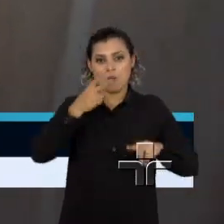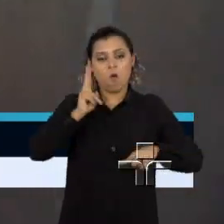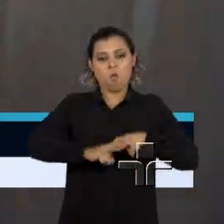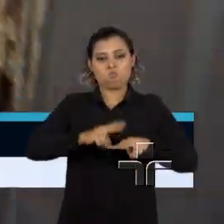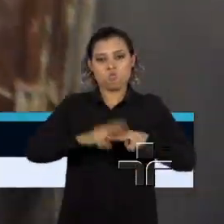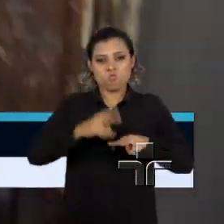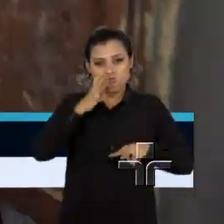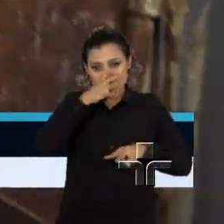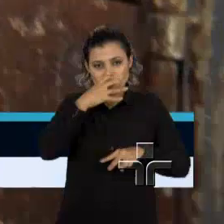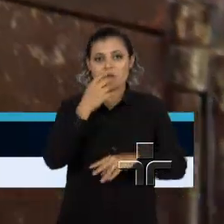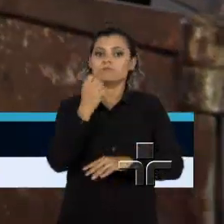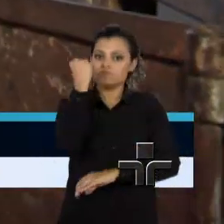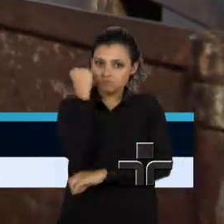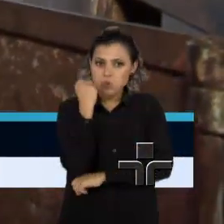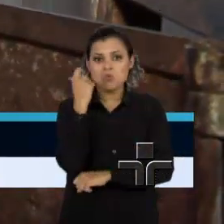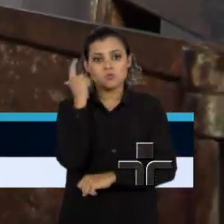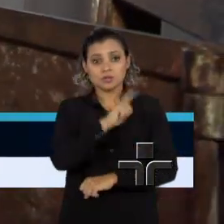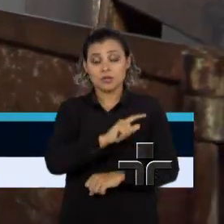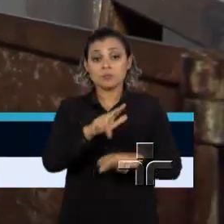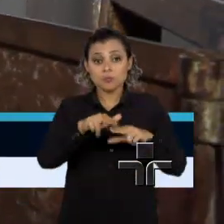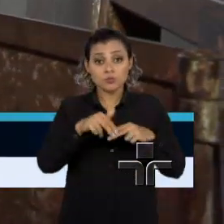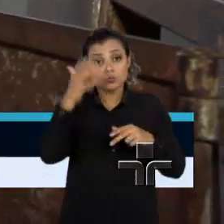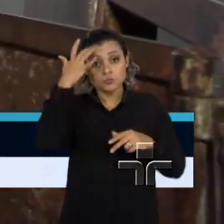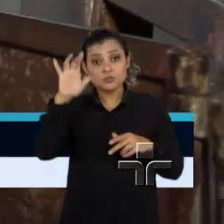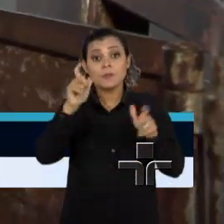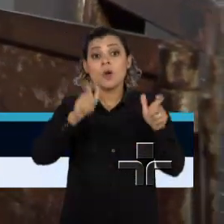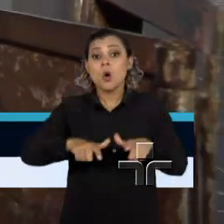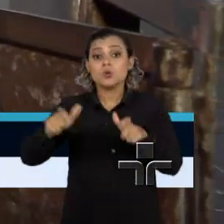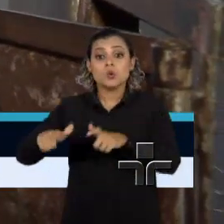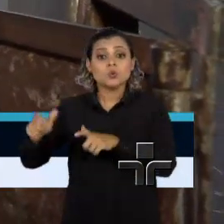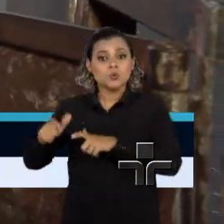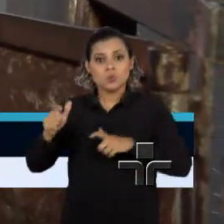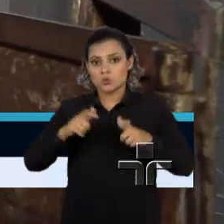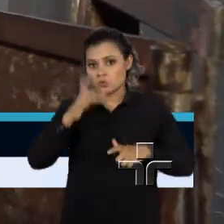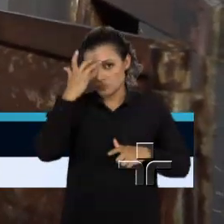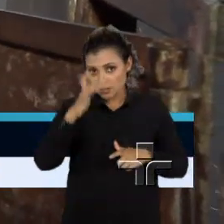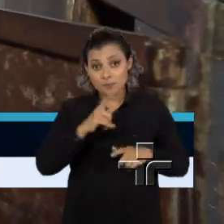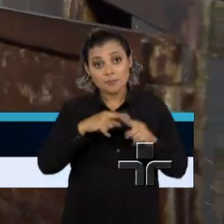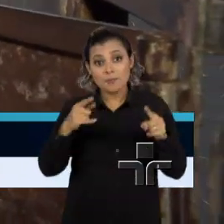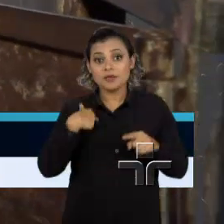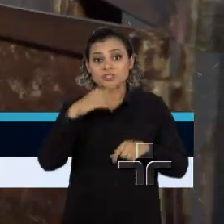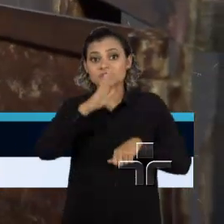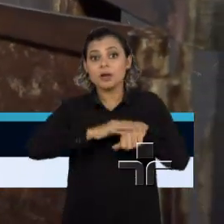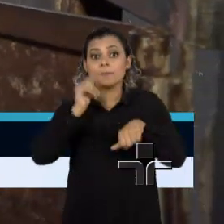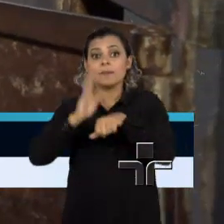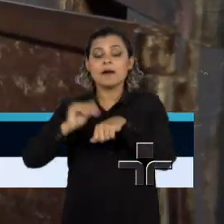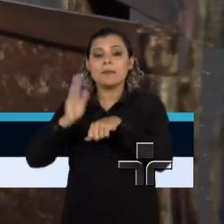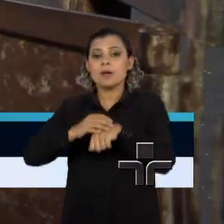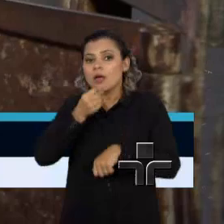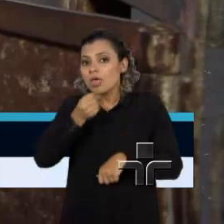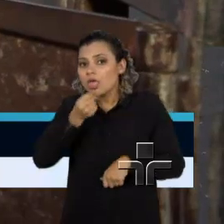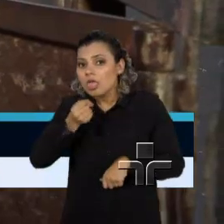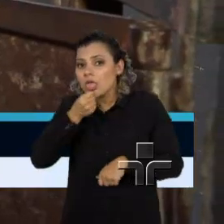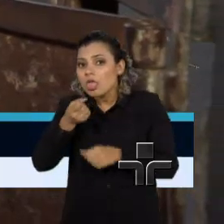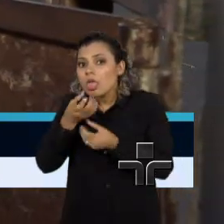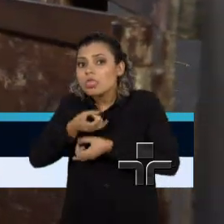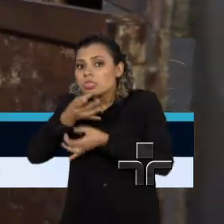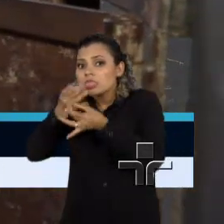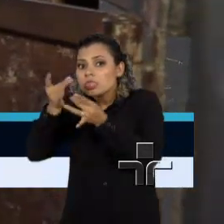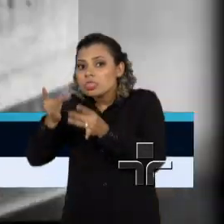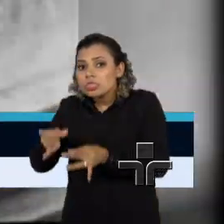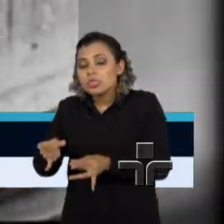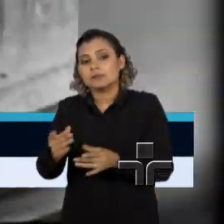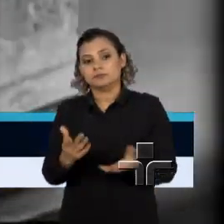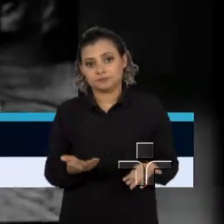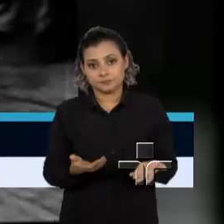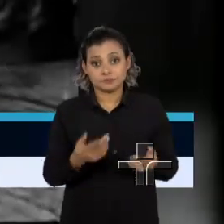e não sabe se é nesta cela, se é na cela ao lado, mas você sabe que alguém vai ser chamado para interrogatório e possivelmente vai ser